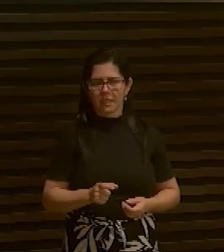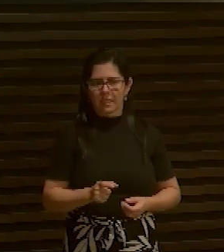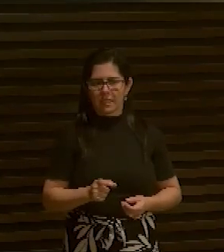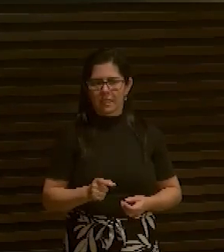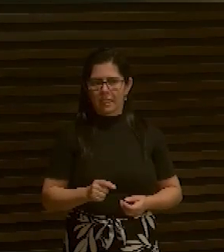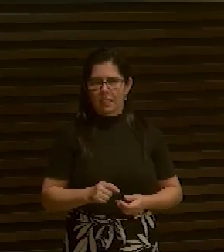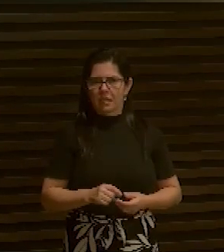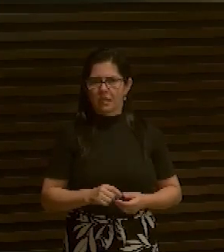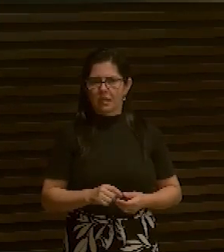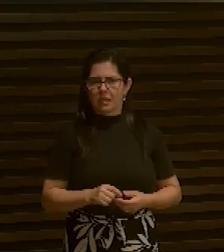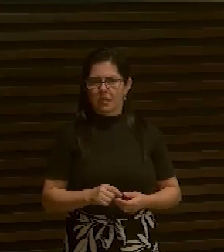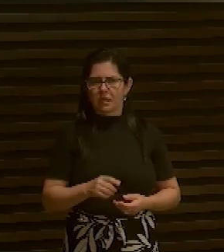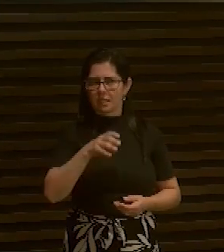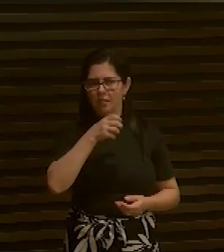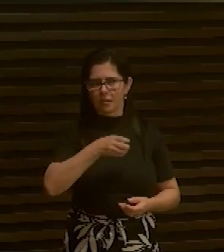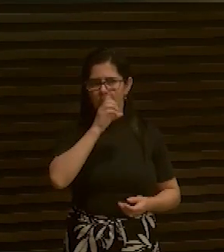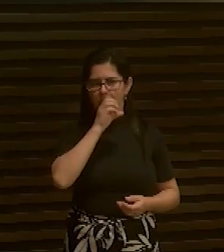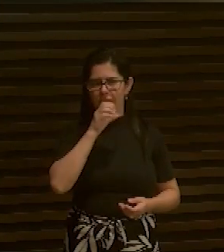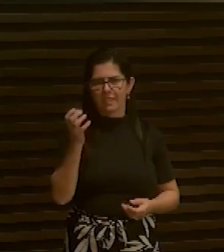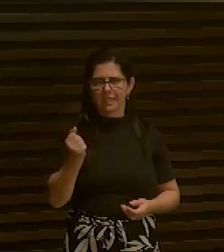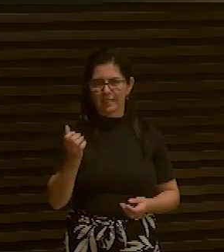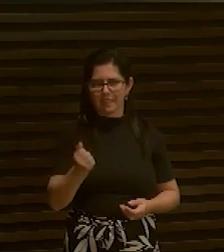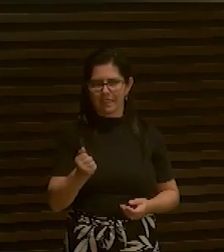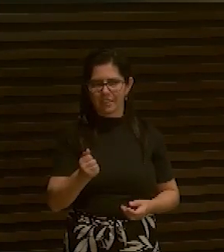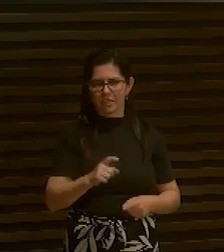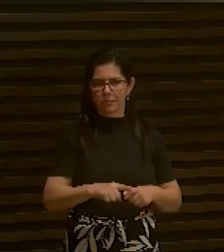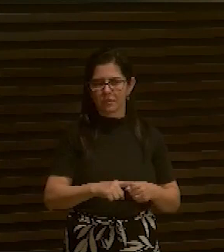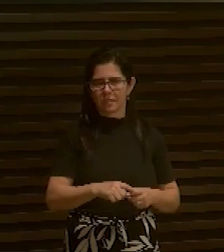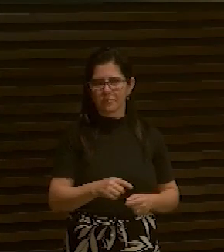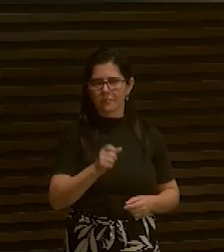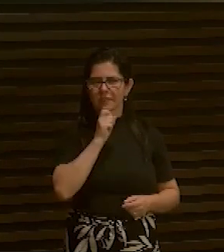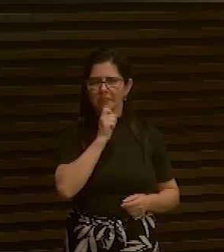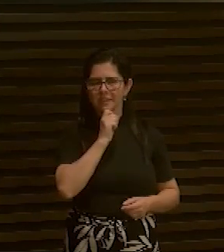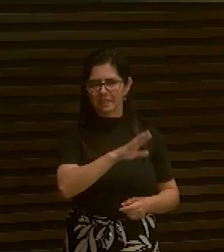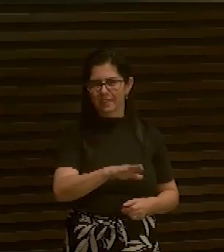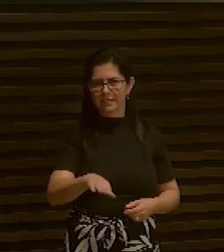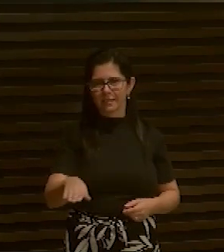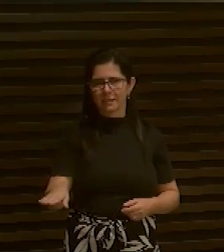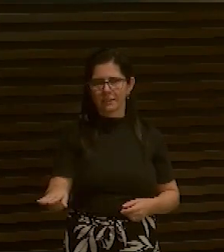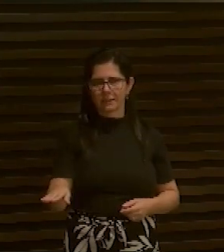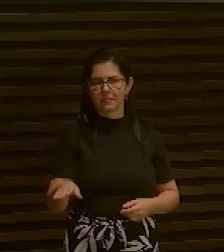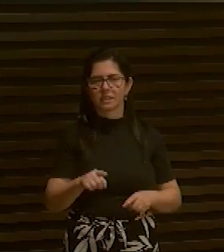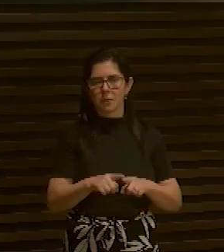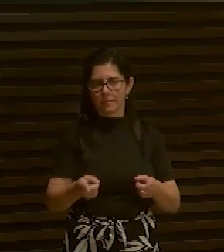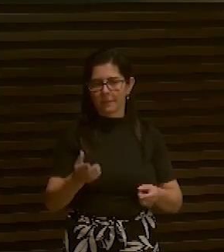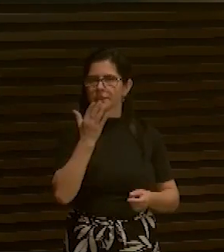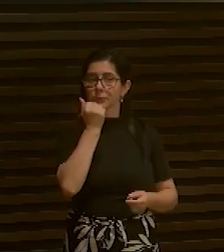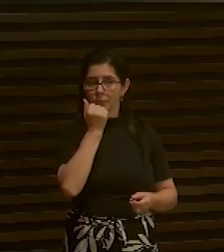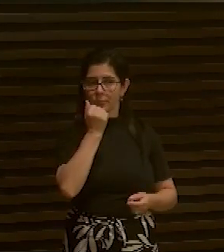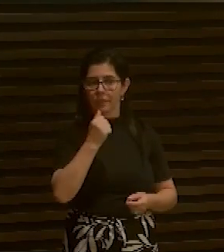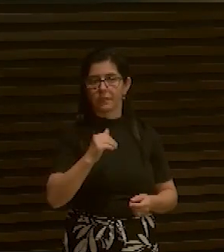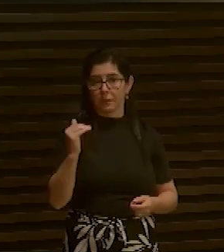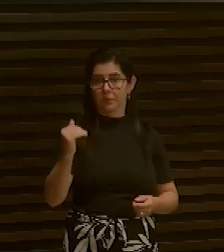ensino da justiça. Mas o alimento sólido é para os adultos, os quais, pelo exercício constante, tornaram-se aptos para